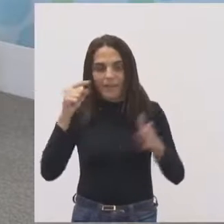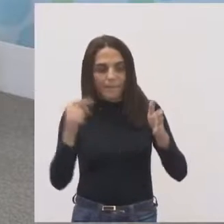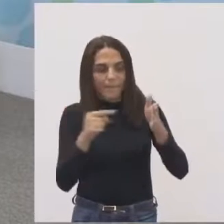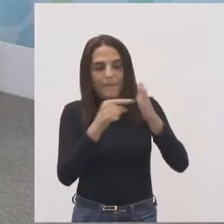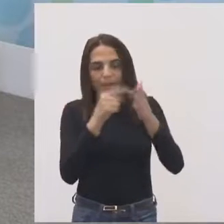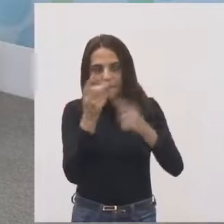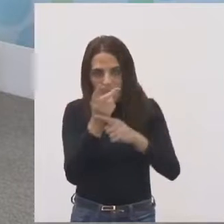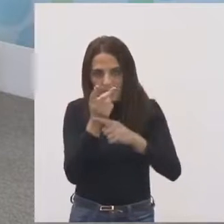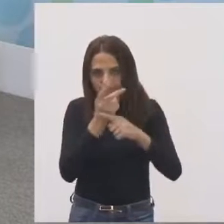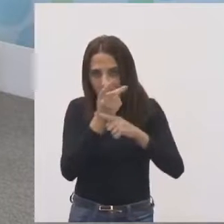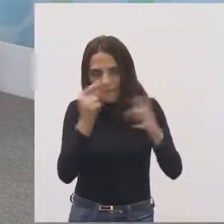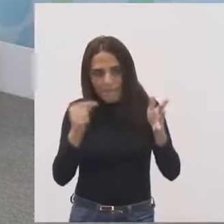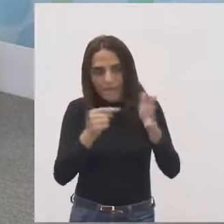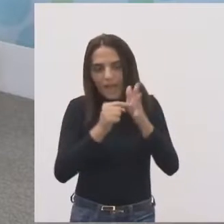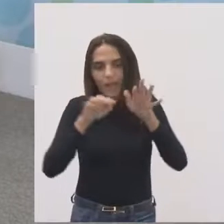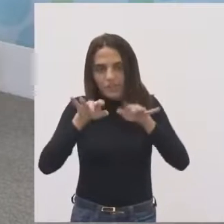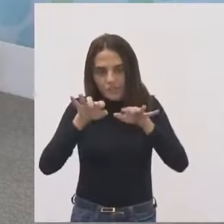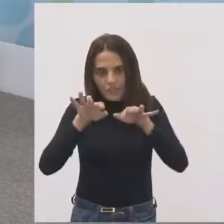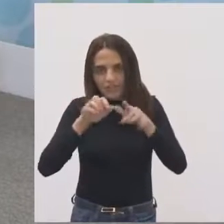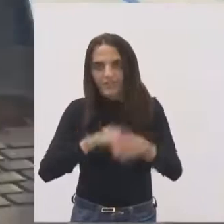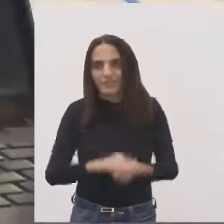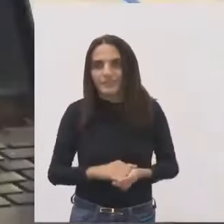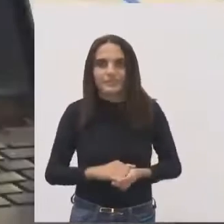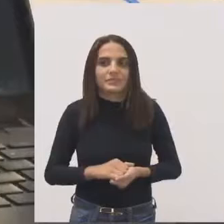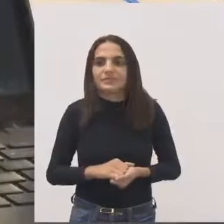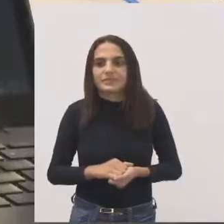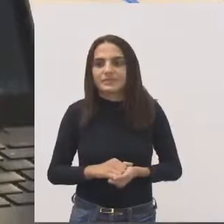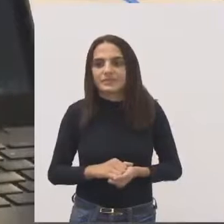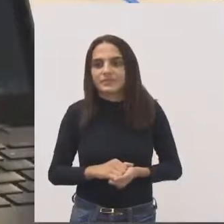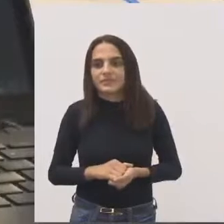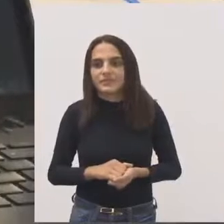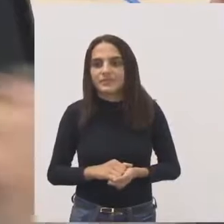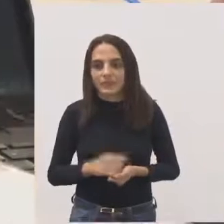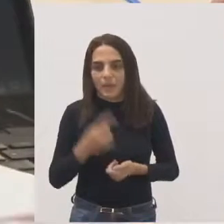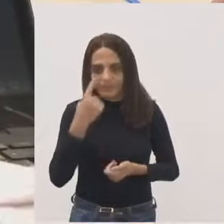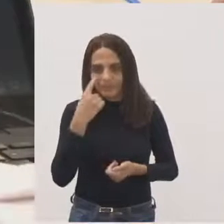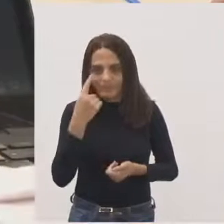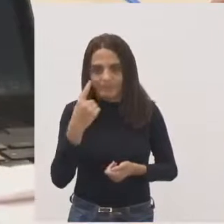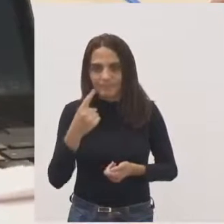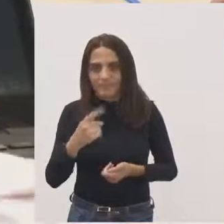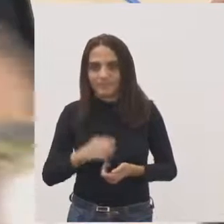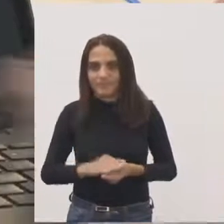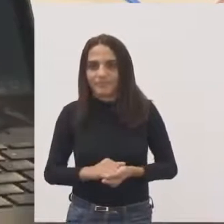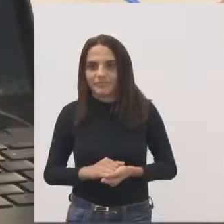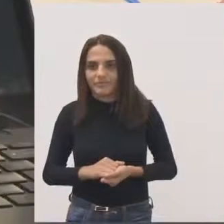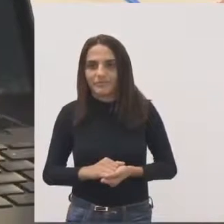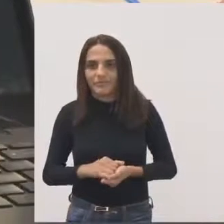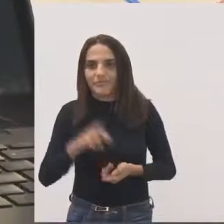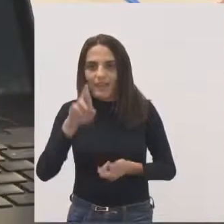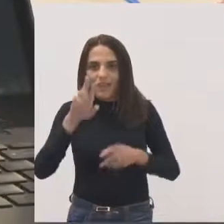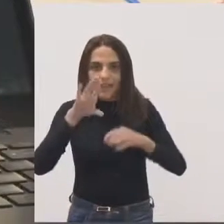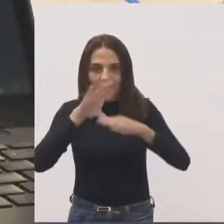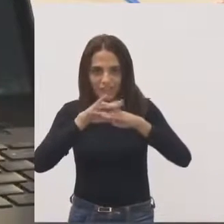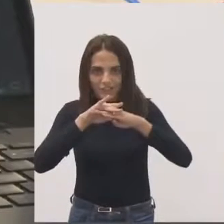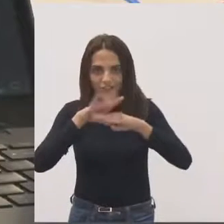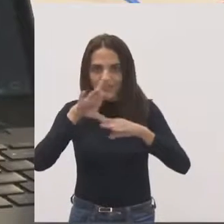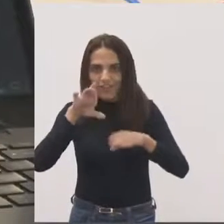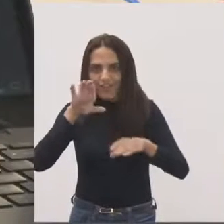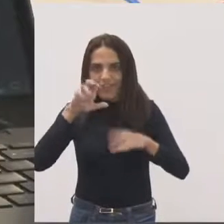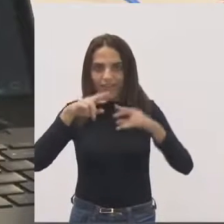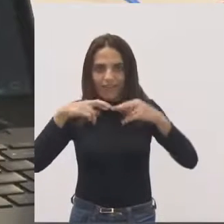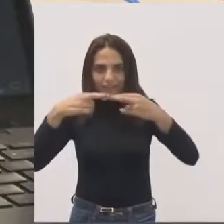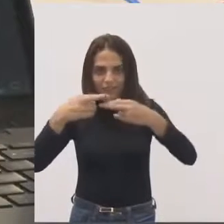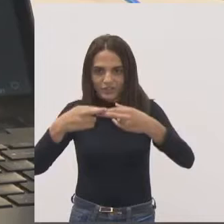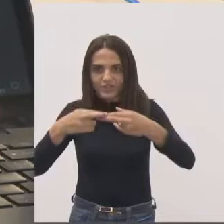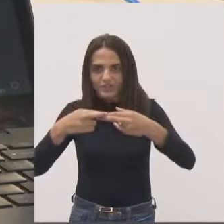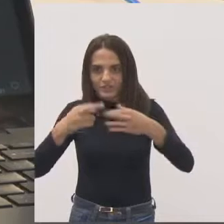de pesquisa e digita lá... Ele vai focar aqui o câmera, a gente já mostra para vocês. Você pode colocar aqui rede, que ele